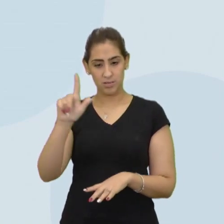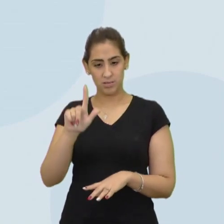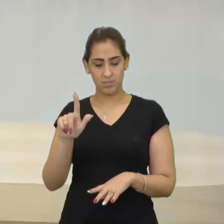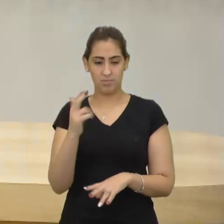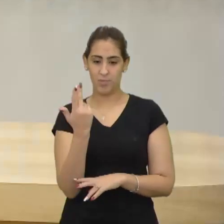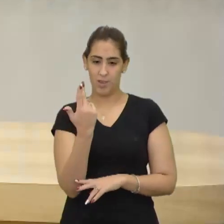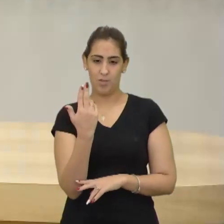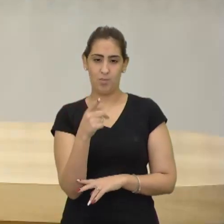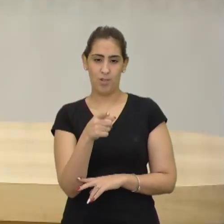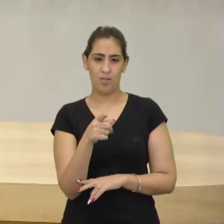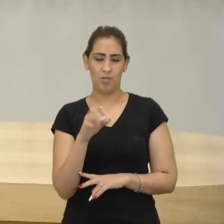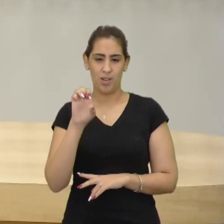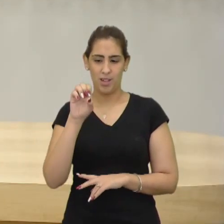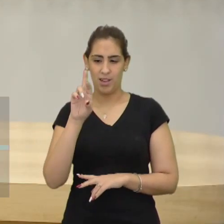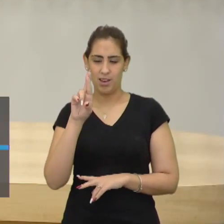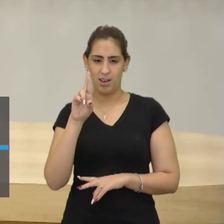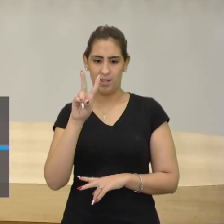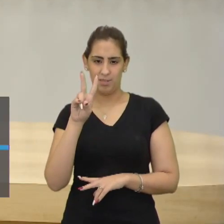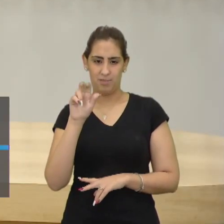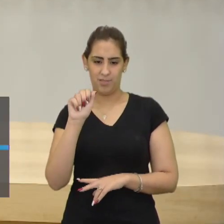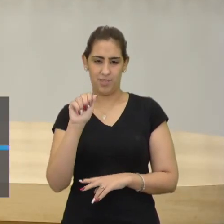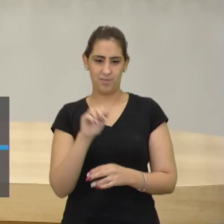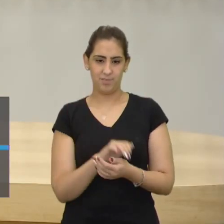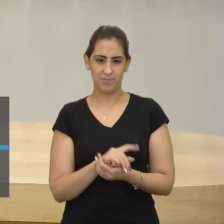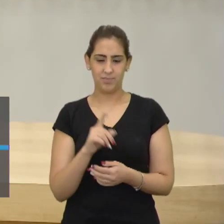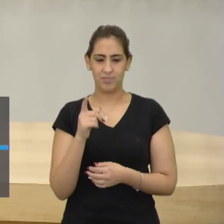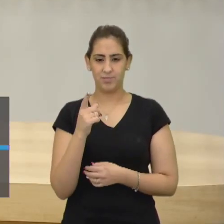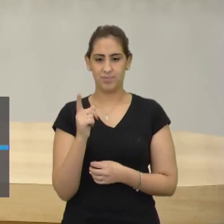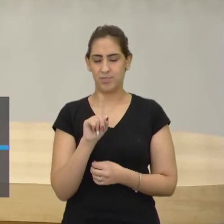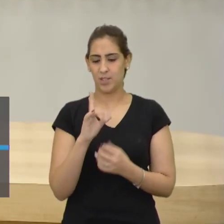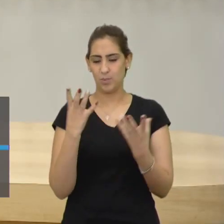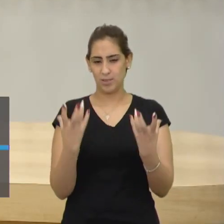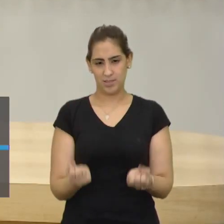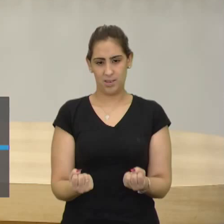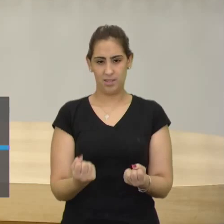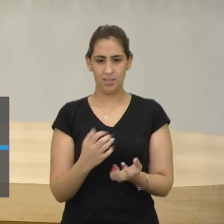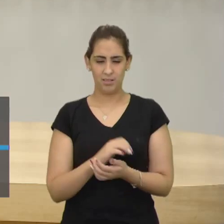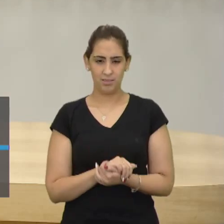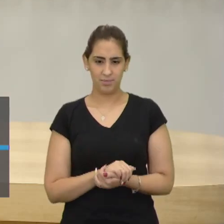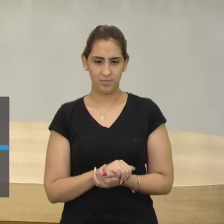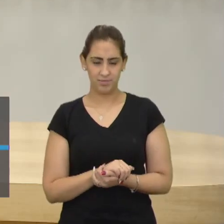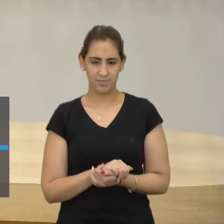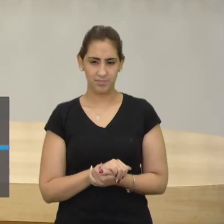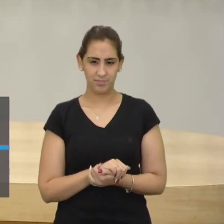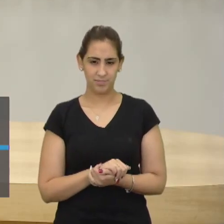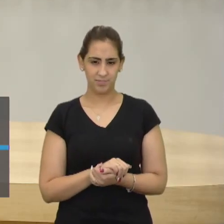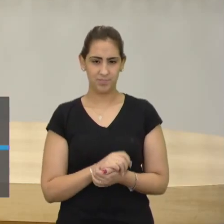daninha. É tão difícil definir o que é uma